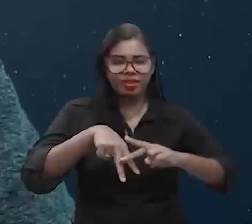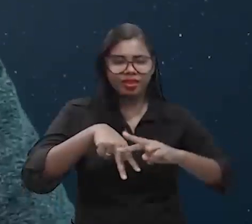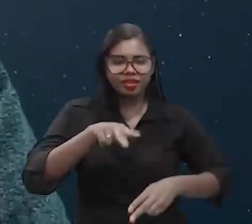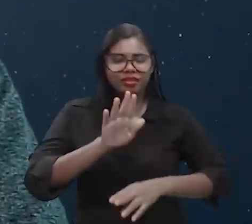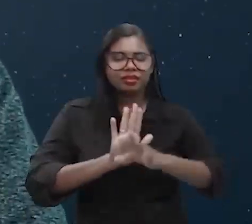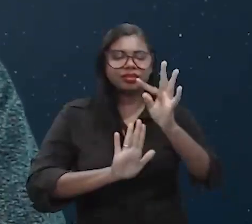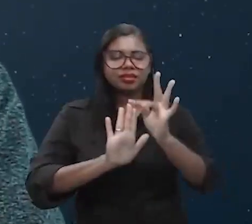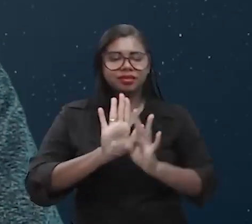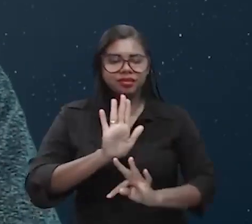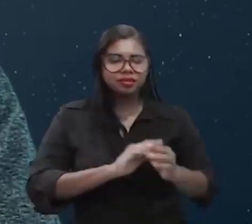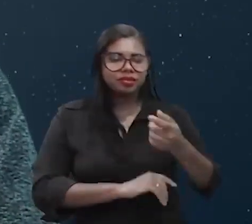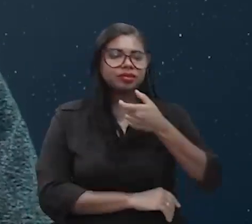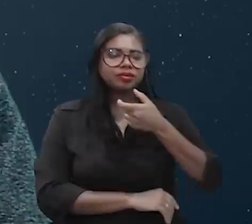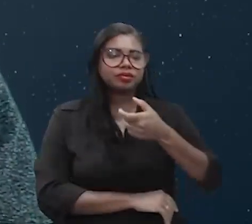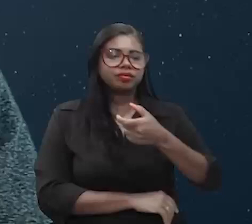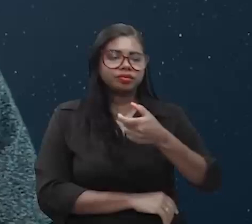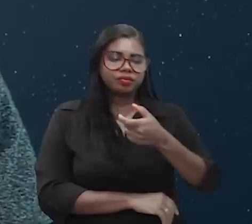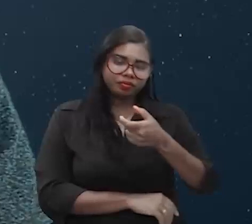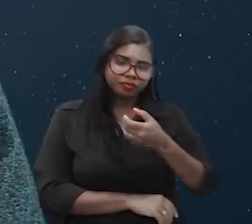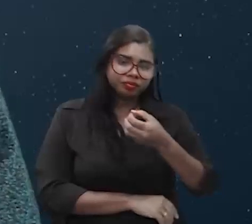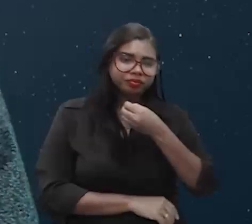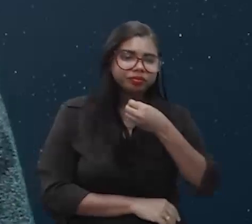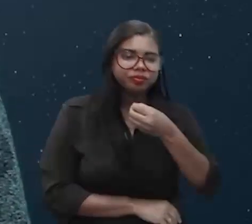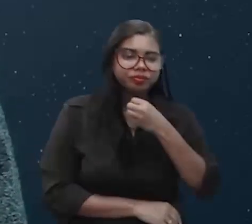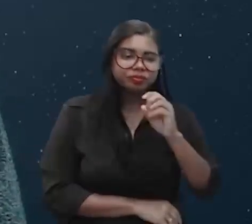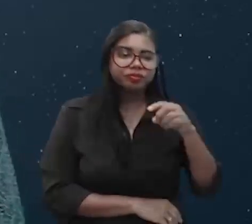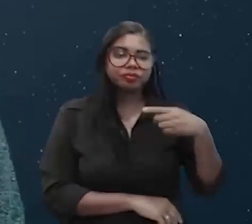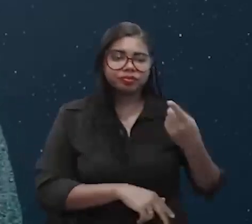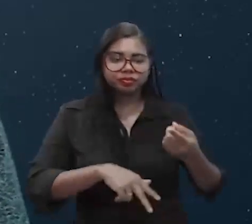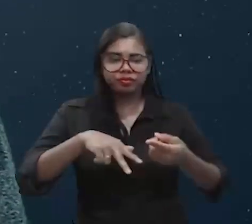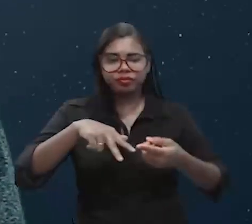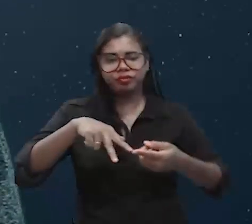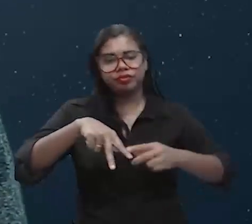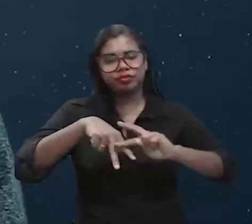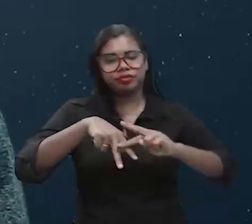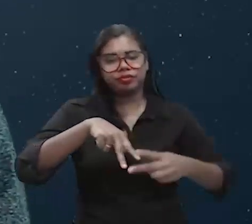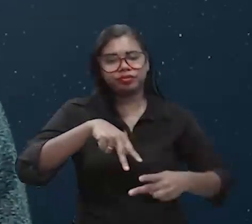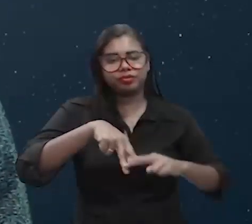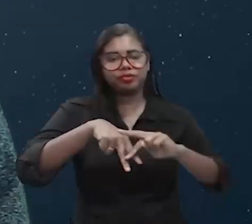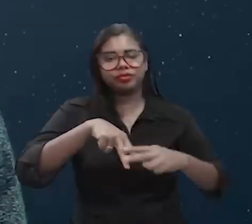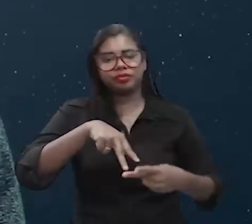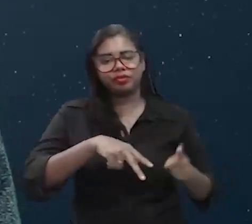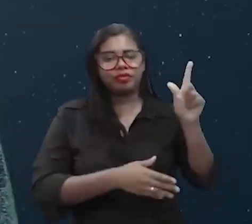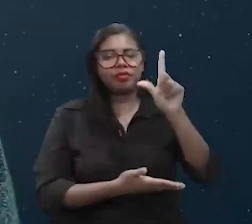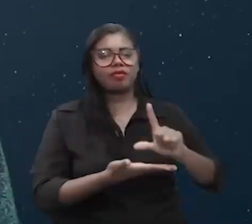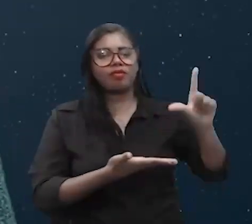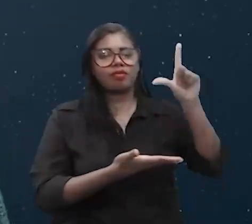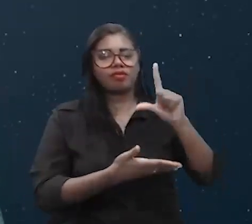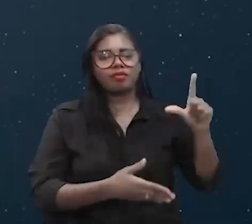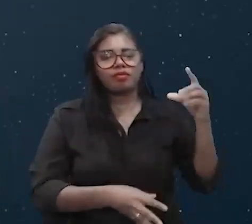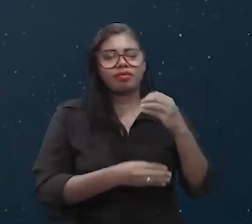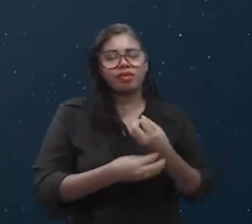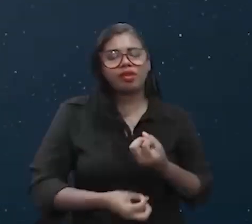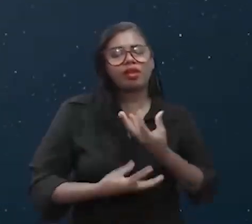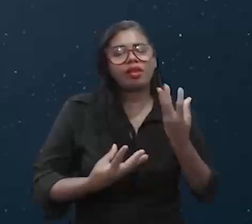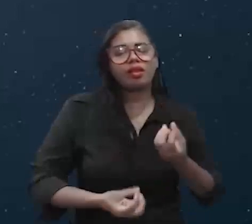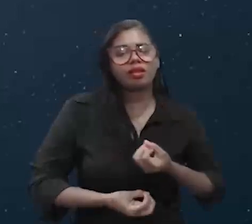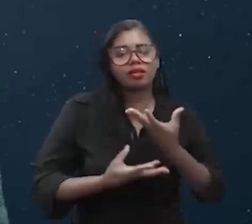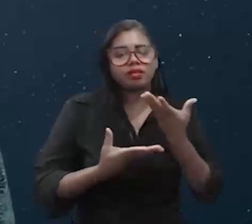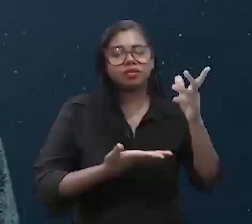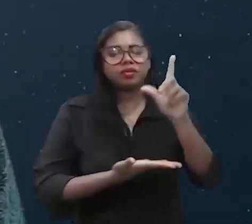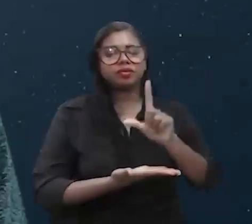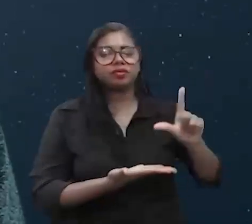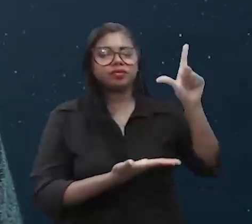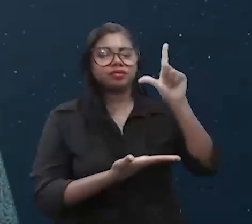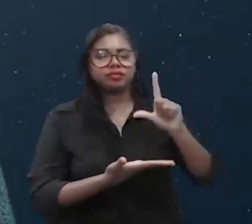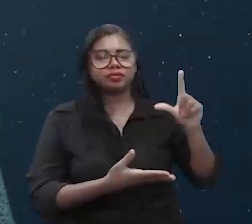um outro gênero, né, literário, que era justamente a prosa literária naturalista.